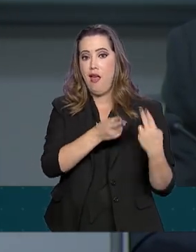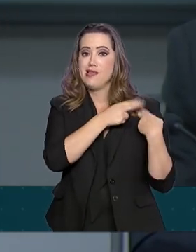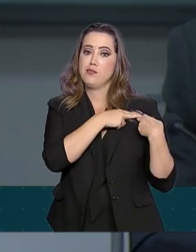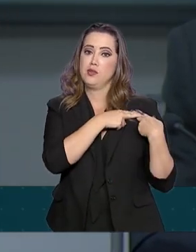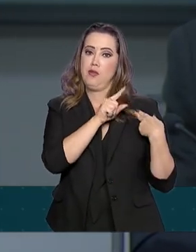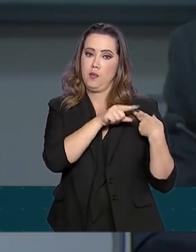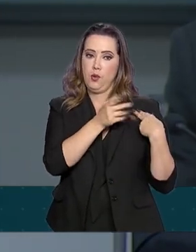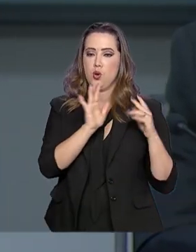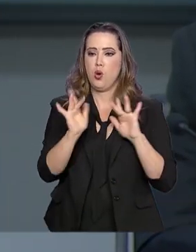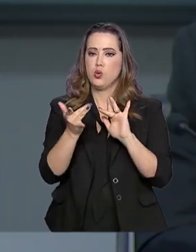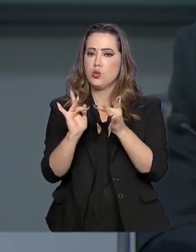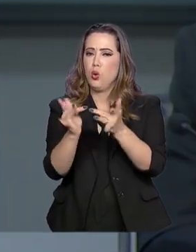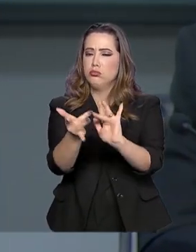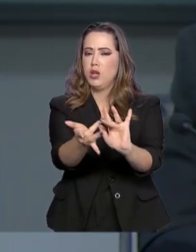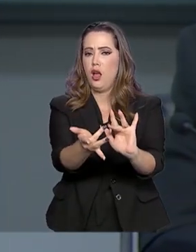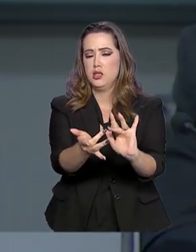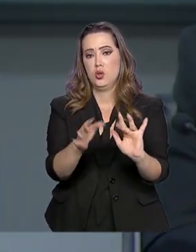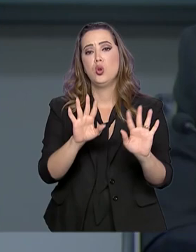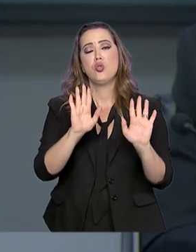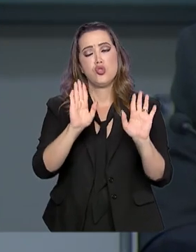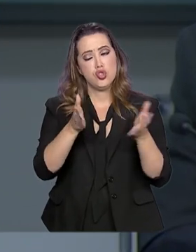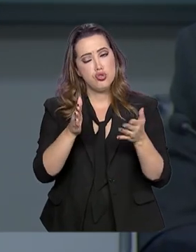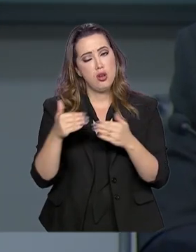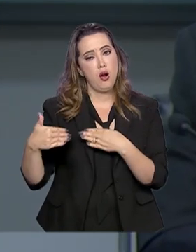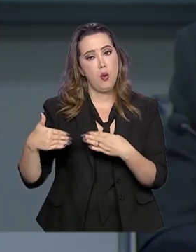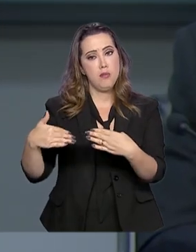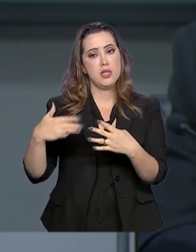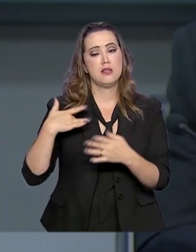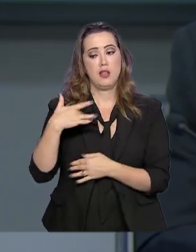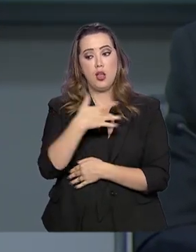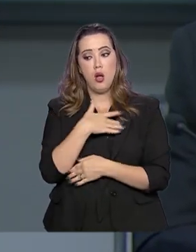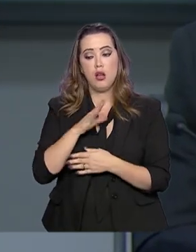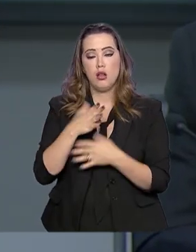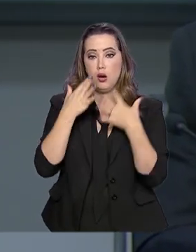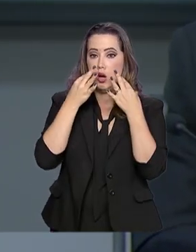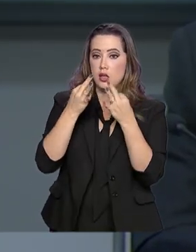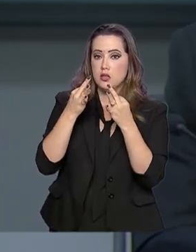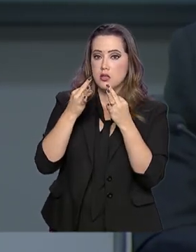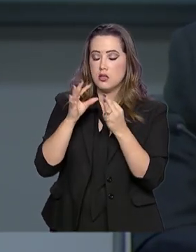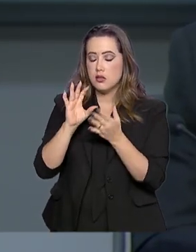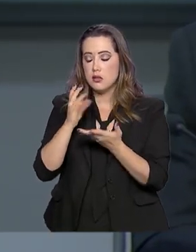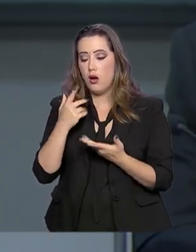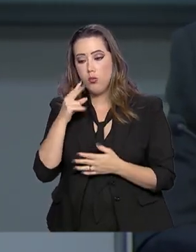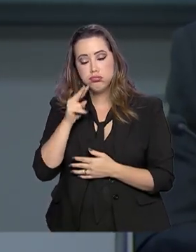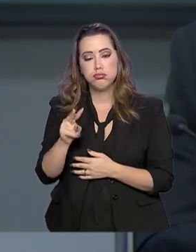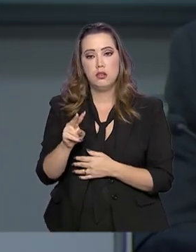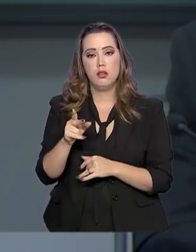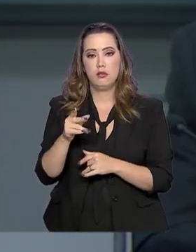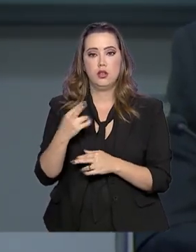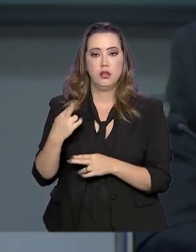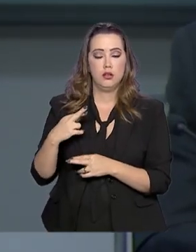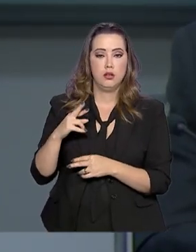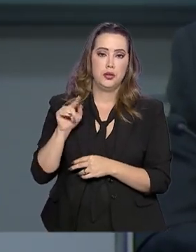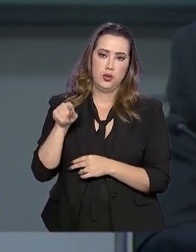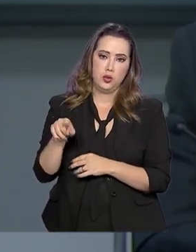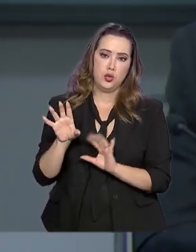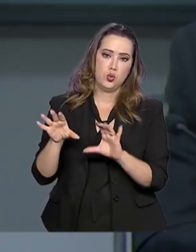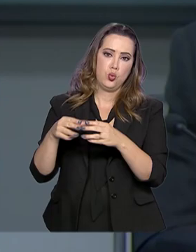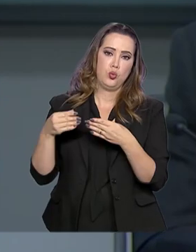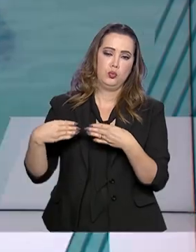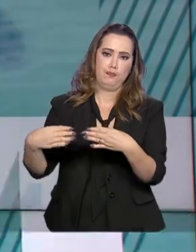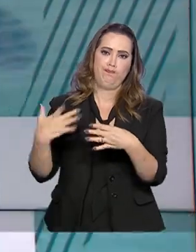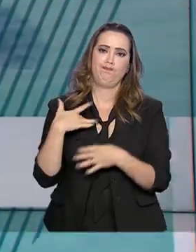em contato diário com o Ministério da Saúde e dando atenção também devida a esse